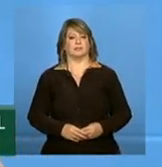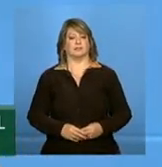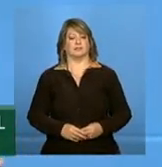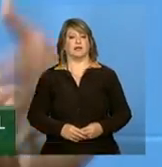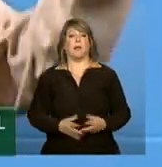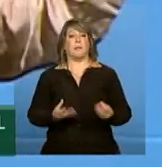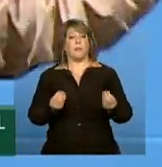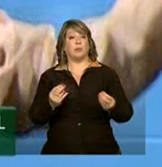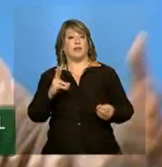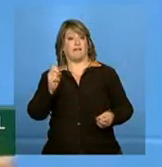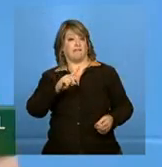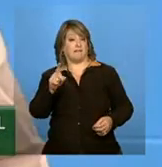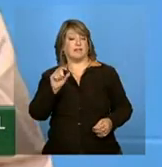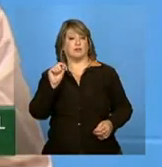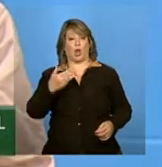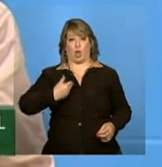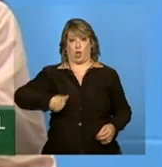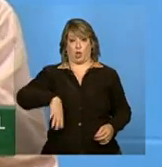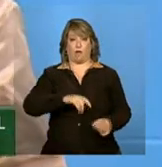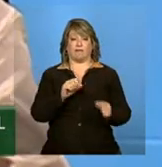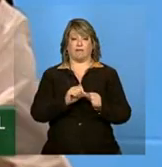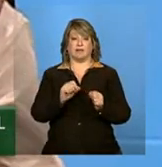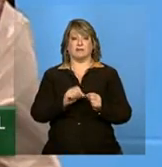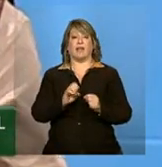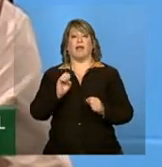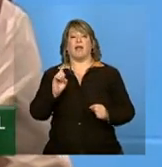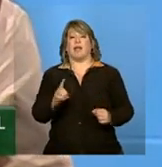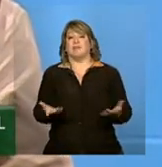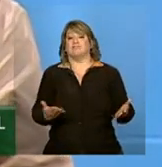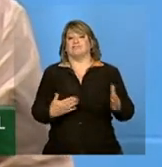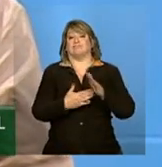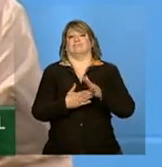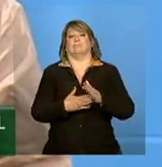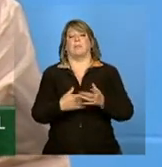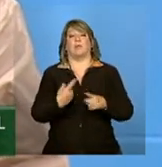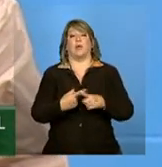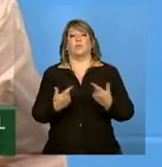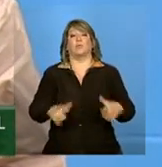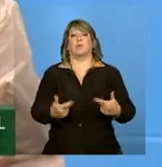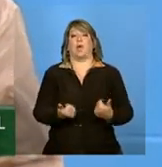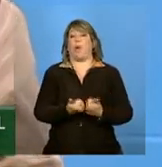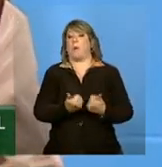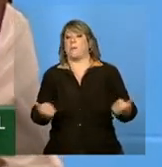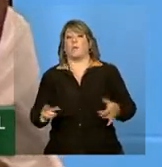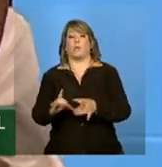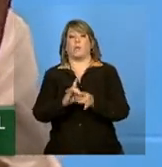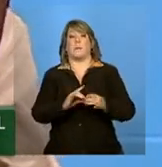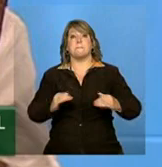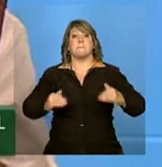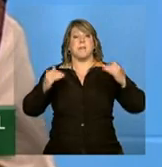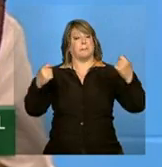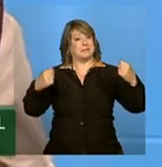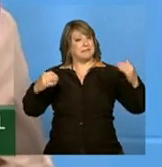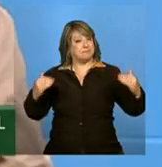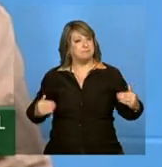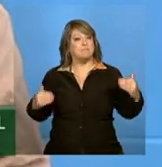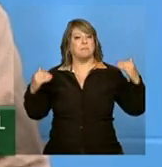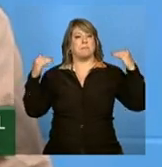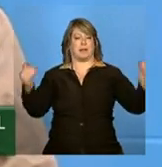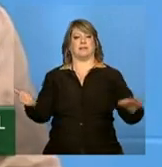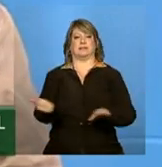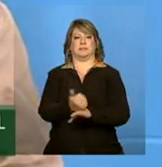E muitas vezes o que nós fazemos é limitado, porque não há essa cooperação no nível mais alto. Então é necessário que a cooperação se